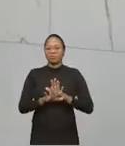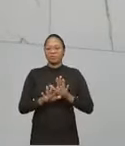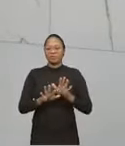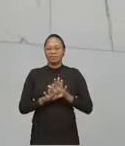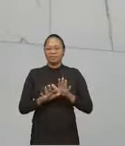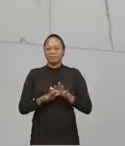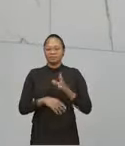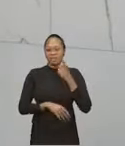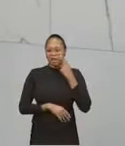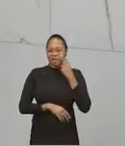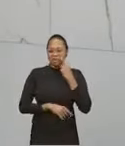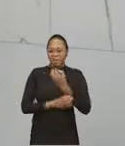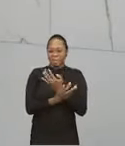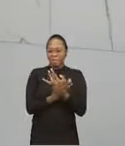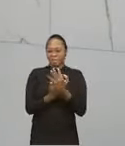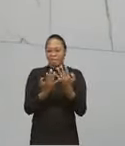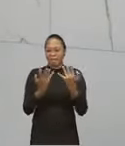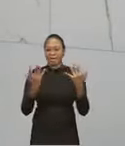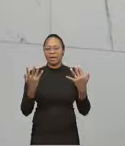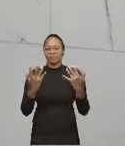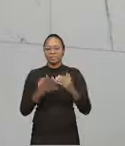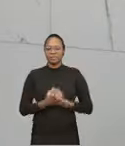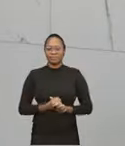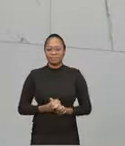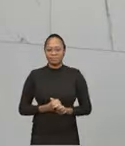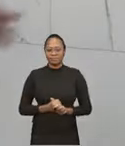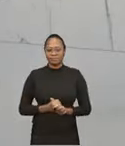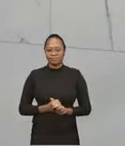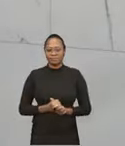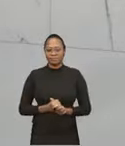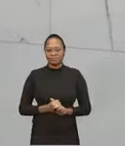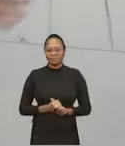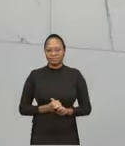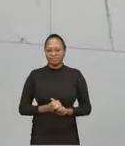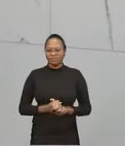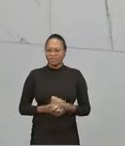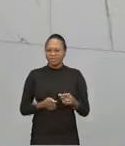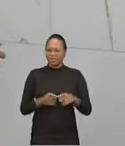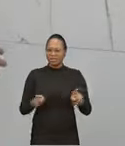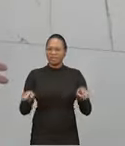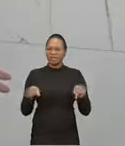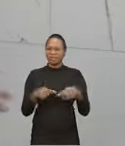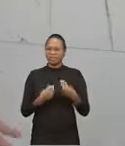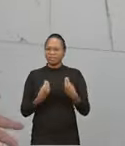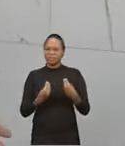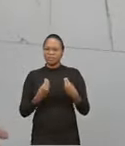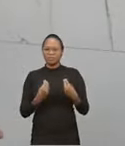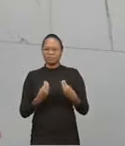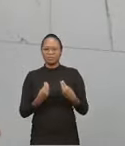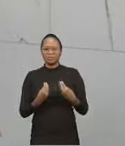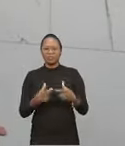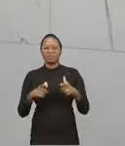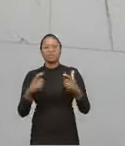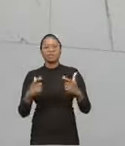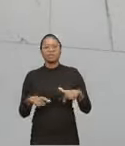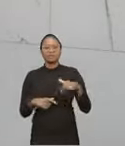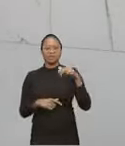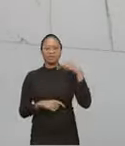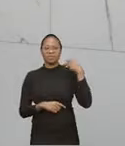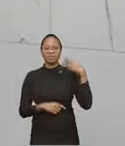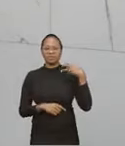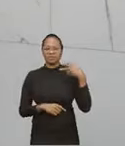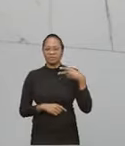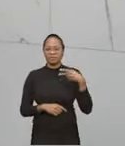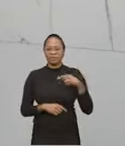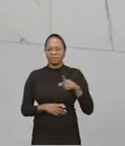de mato. Inclusive, falei com o presidente do Baba, capitão, e que campo é esse aí, rapaz? Cadê o meu amigo vereador Mar aqui para mandar resolver?